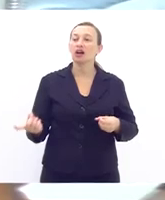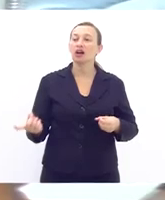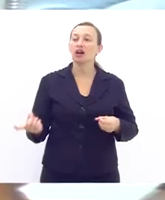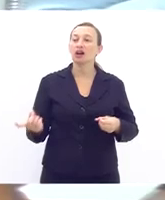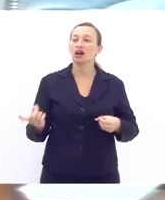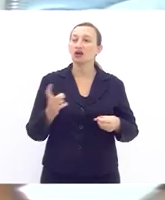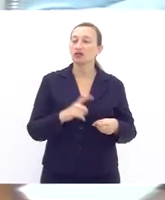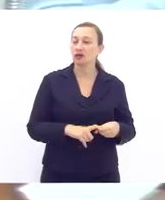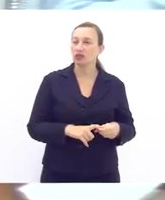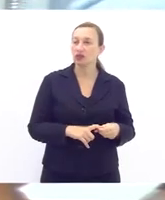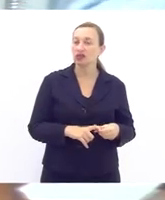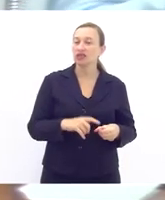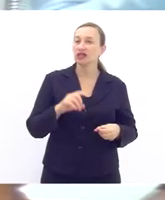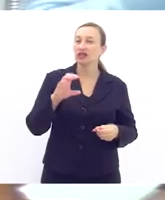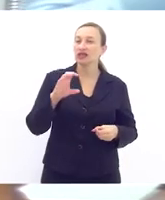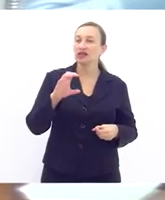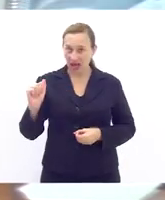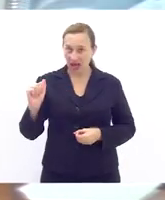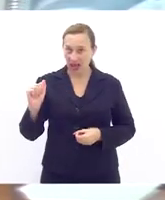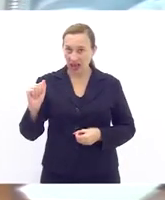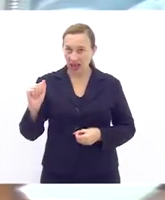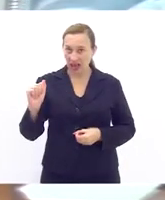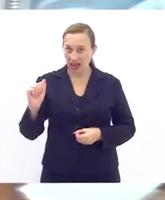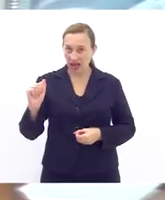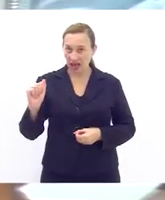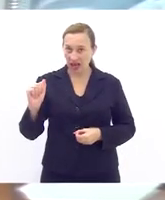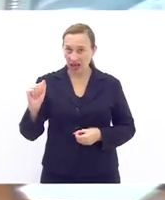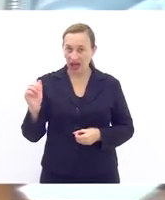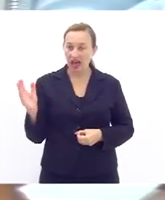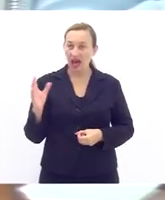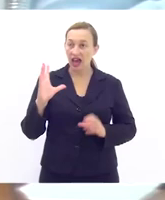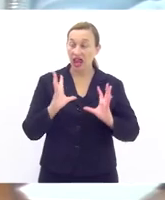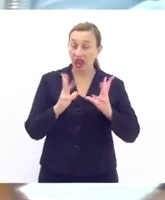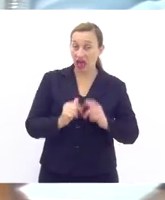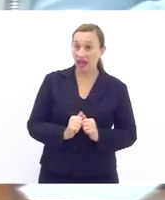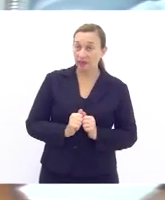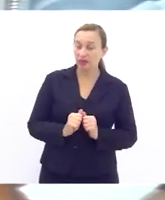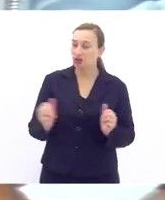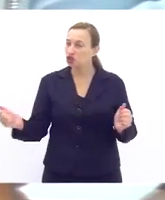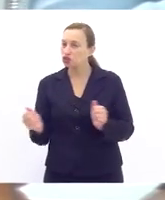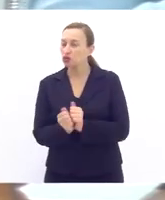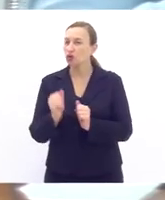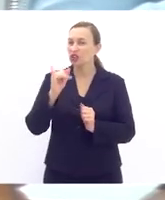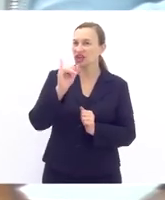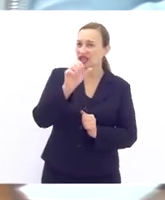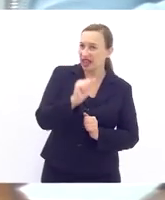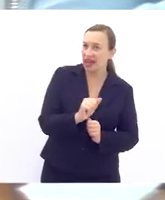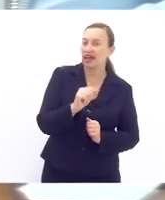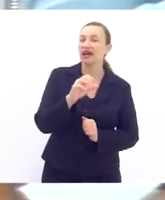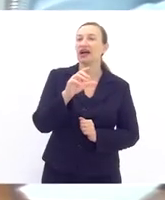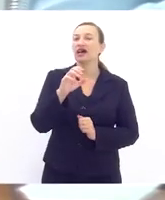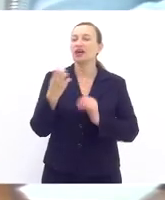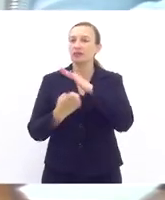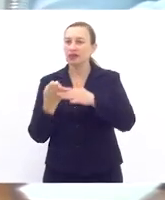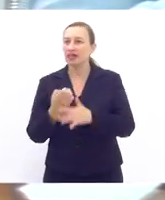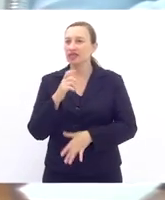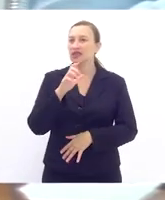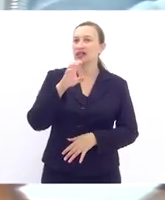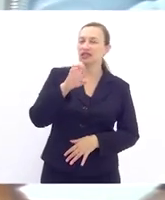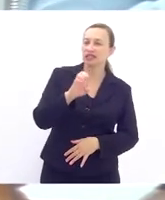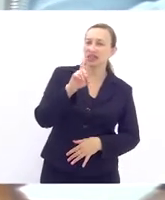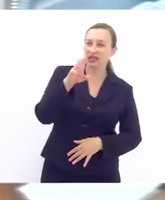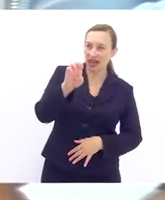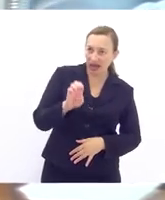retomada do cena limpa aquele projeto lá atrás que juntou ideia Cedae Rio